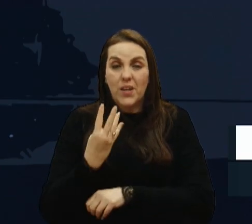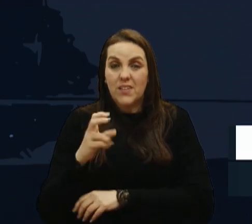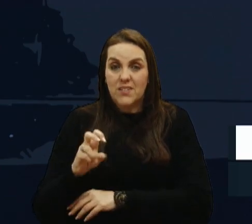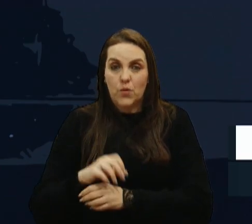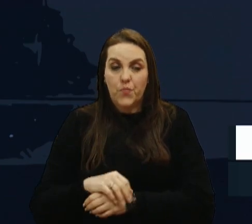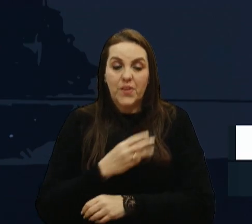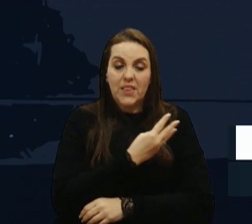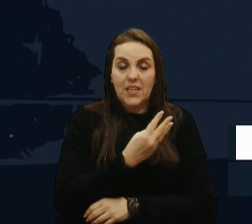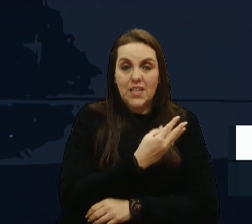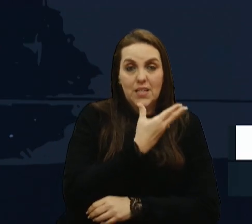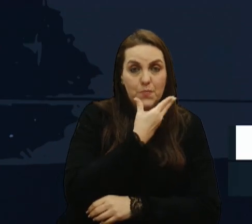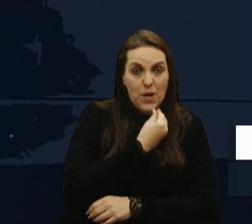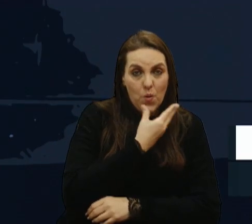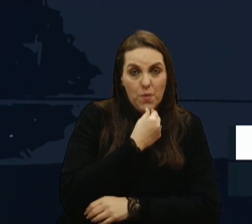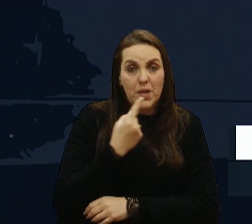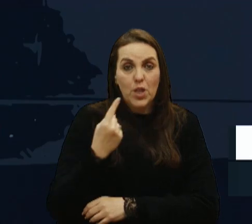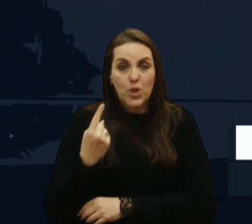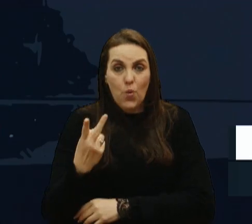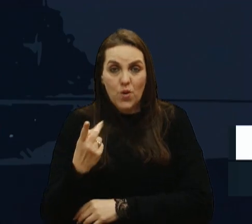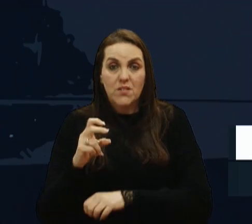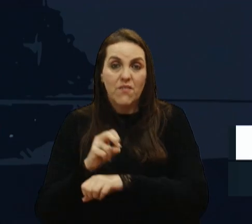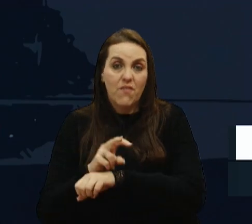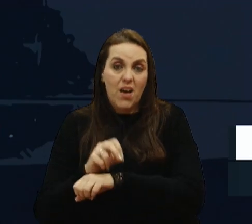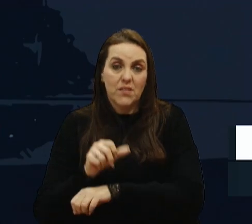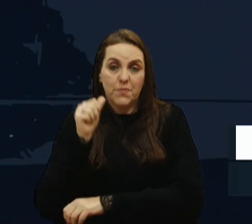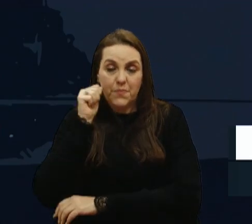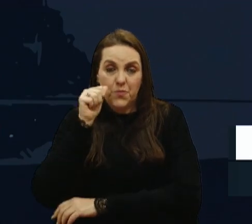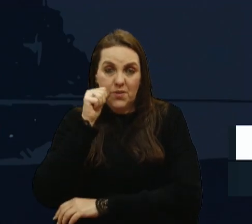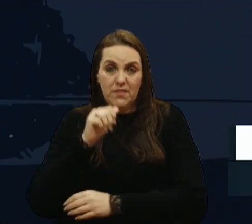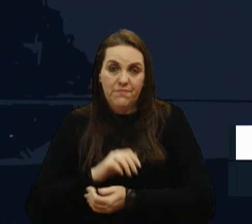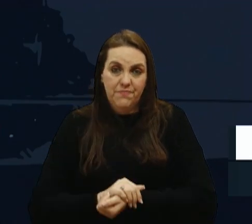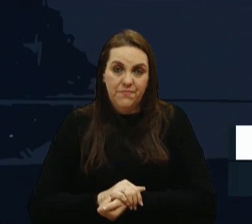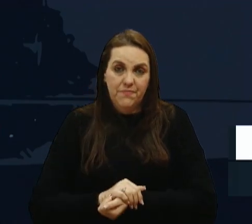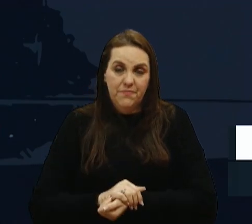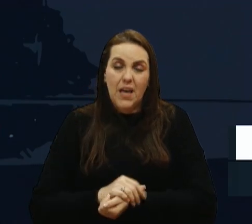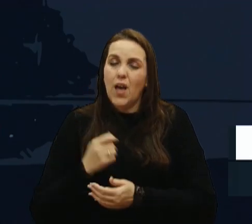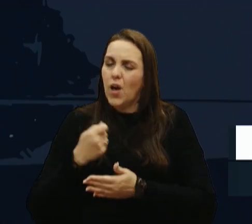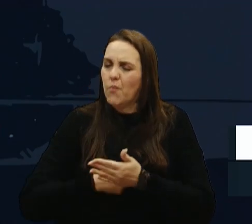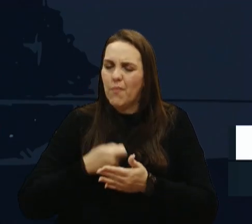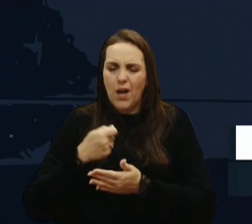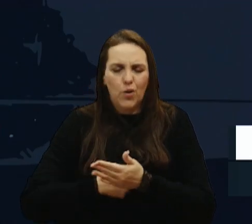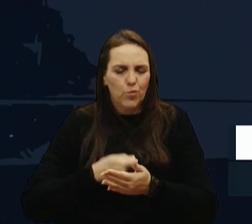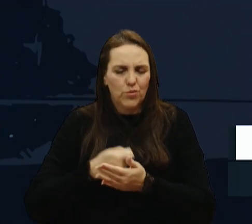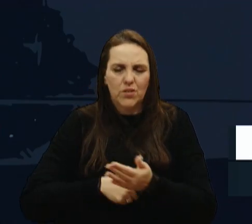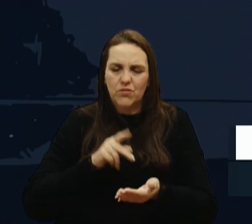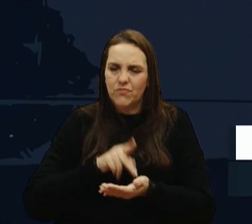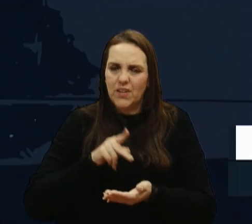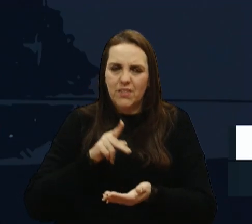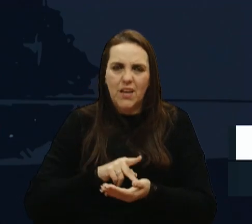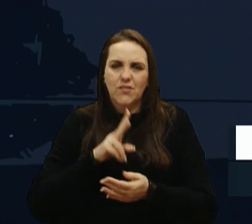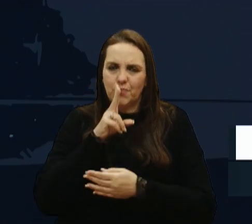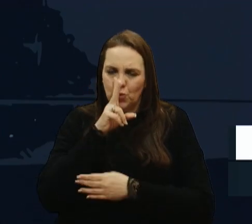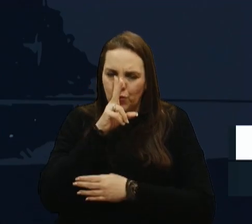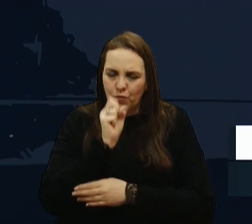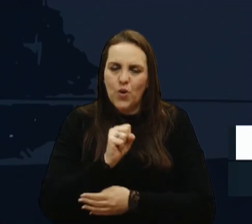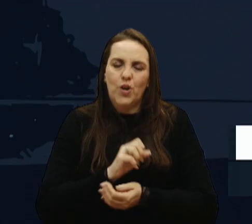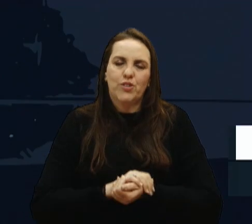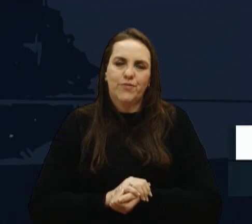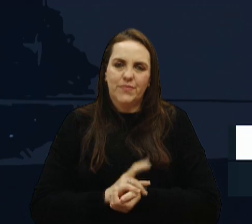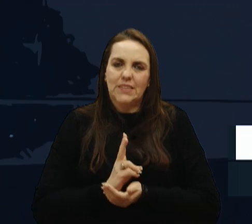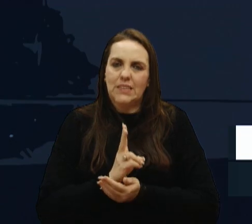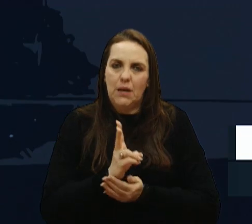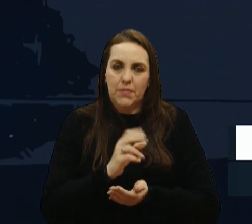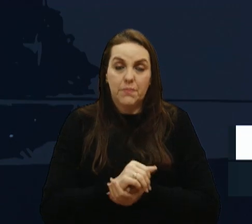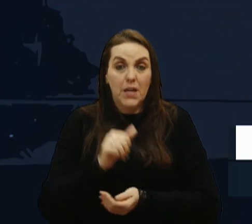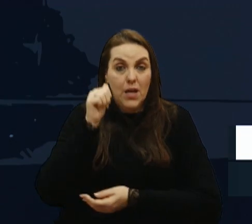para homens e 12 para mulheres. Essa é uma luta realmente muito forte que a gente está travando.